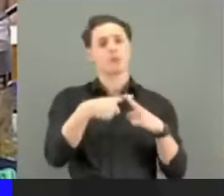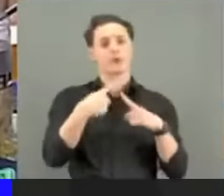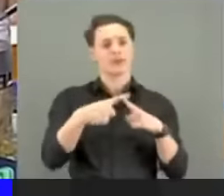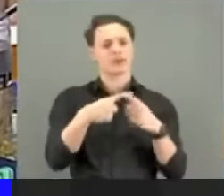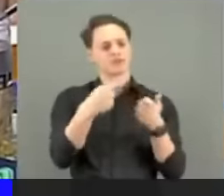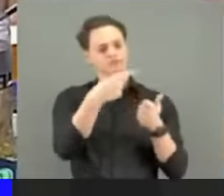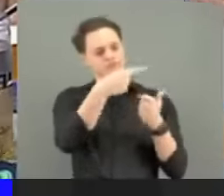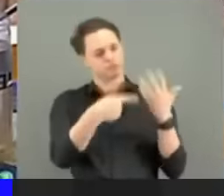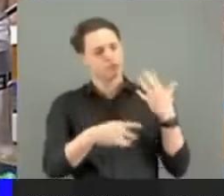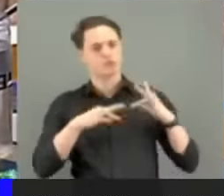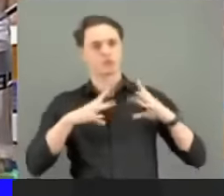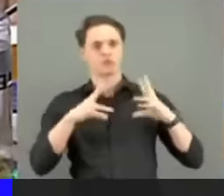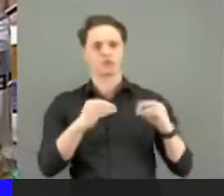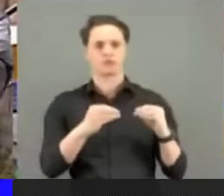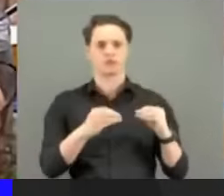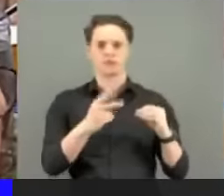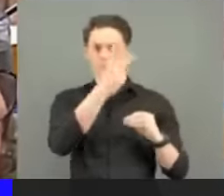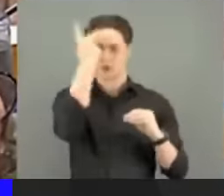tudo tem apontado.